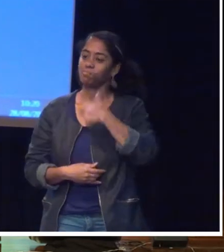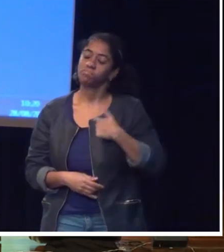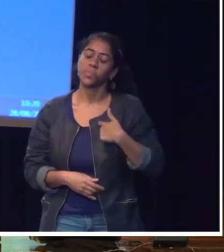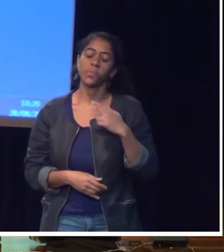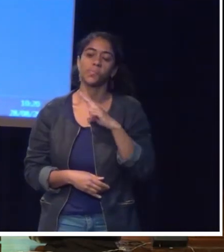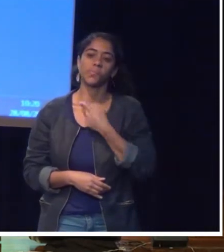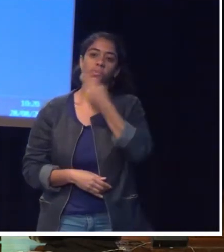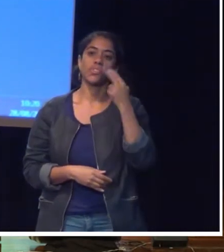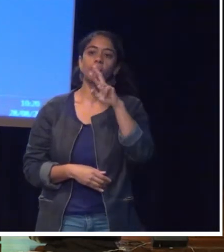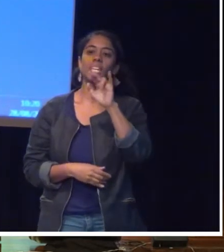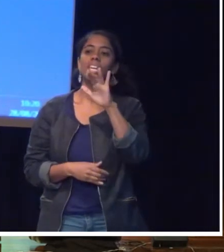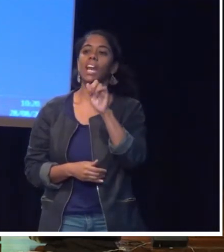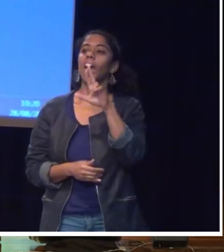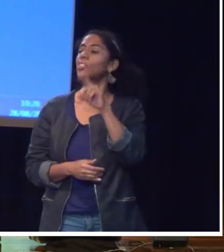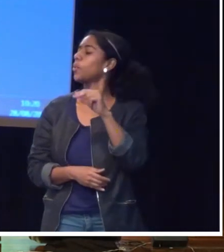esse.